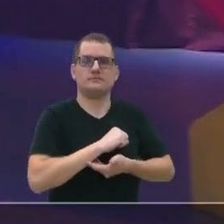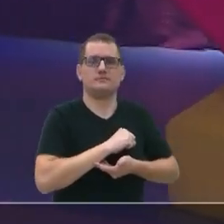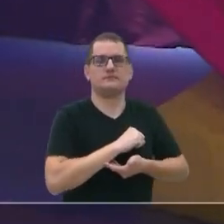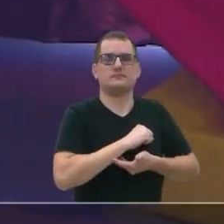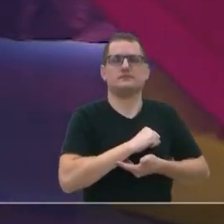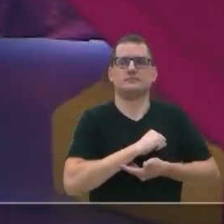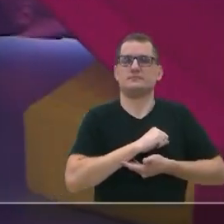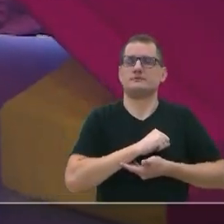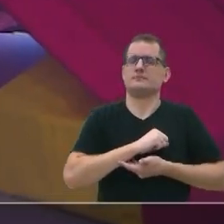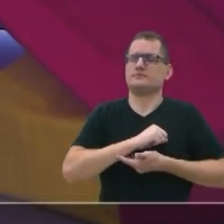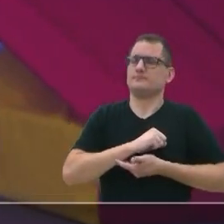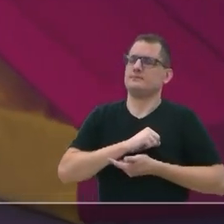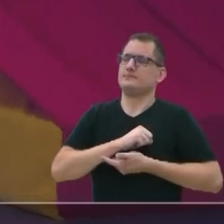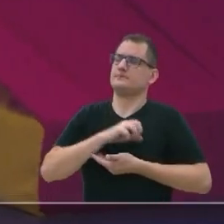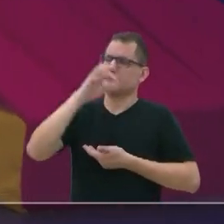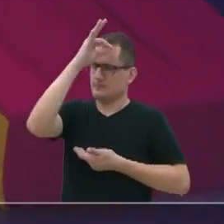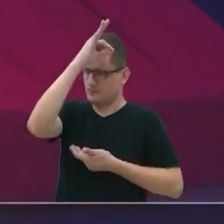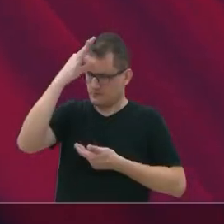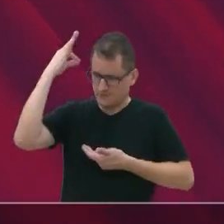sopra, sopra